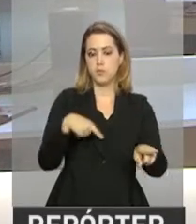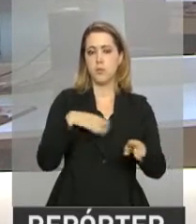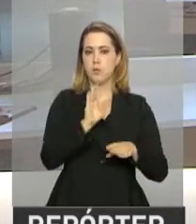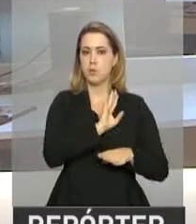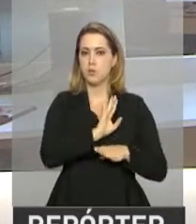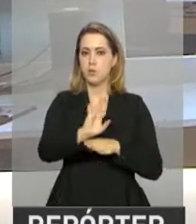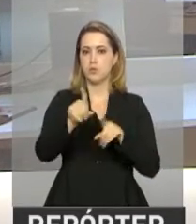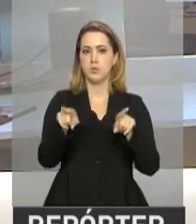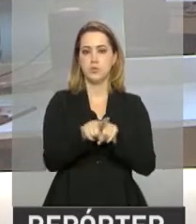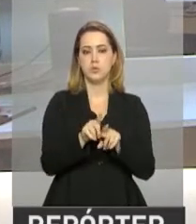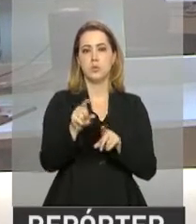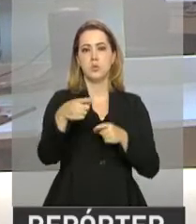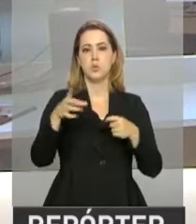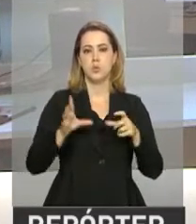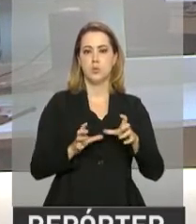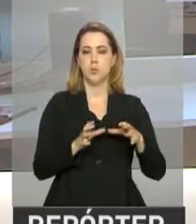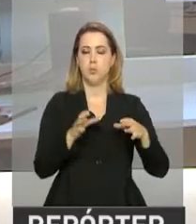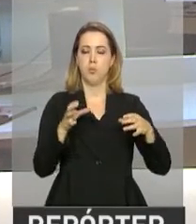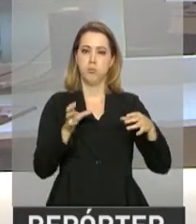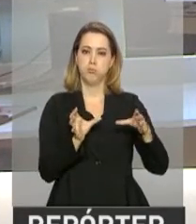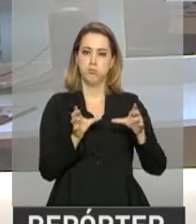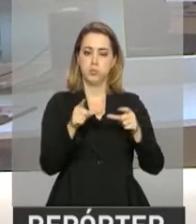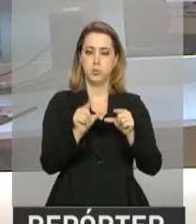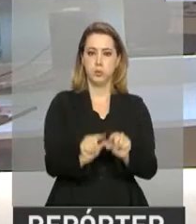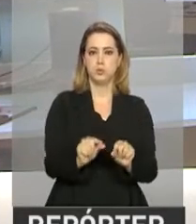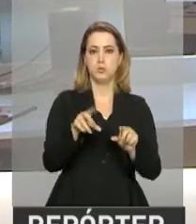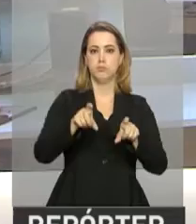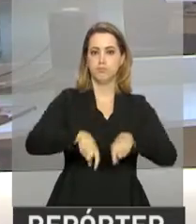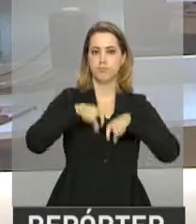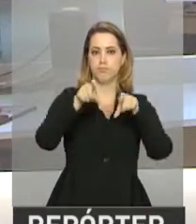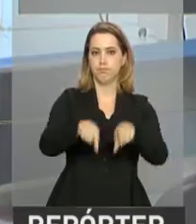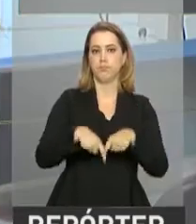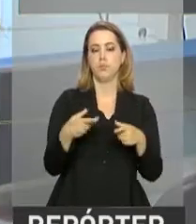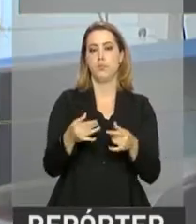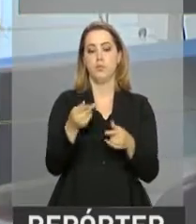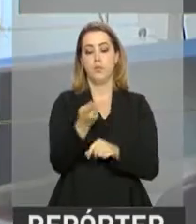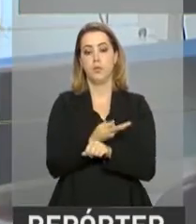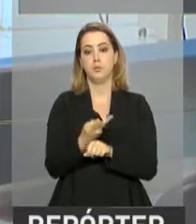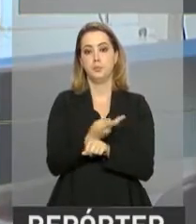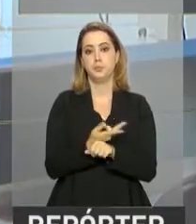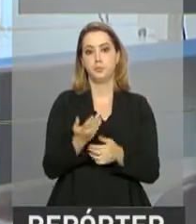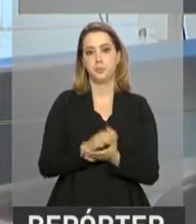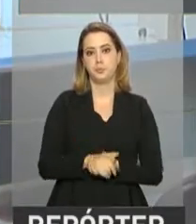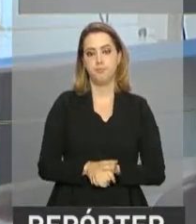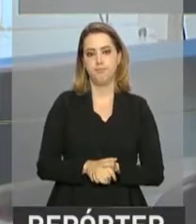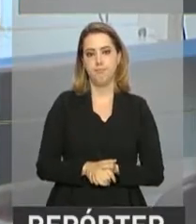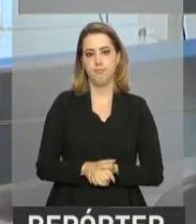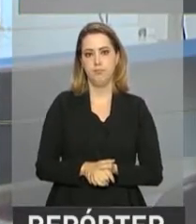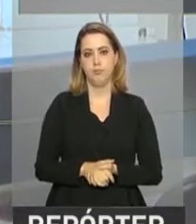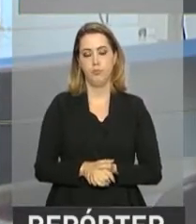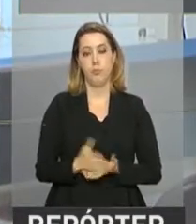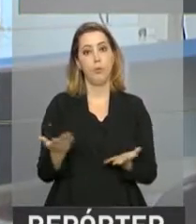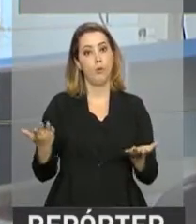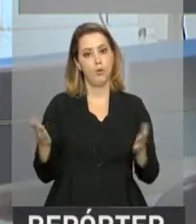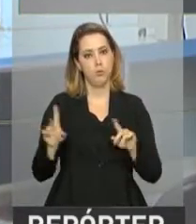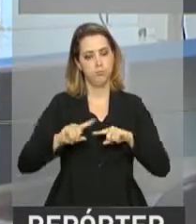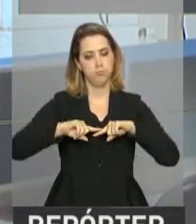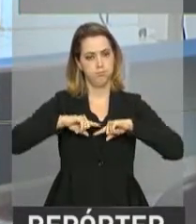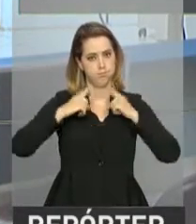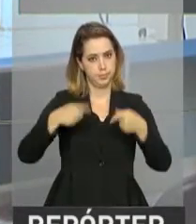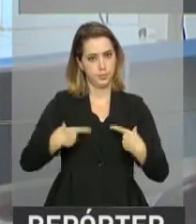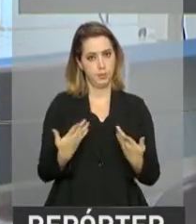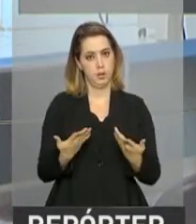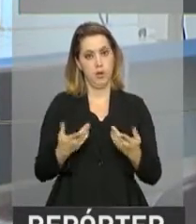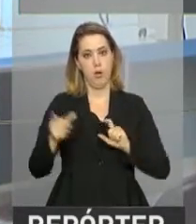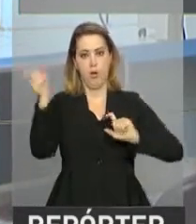e aos médios produtores foram os mais procurados para alertar as pessoas sobre os riscos do câncer de